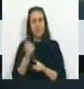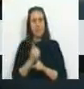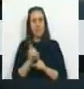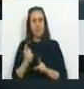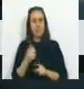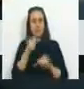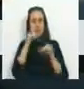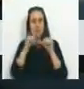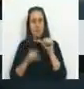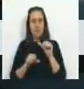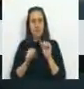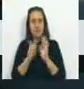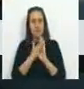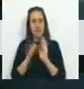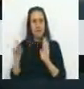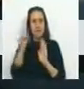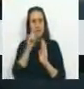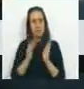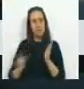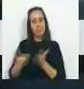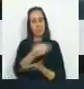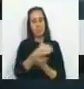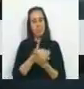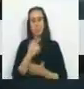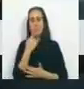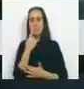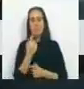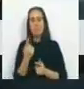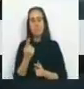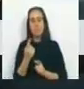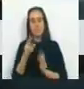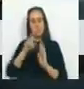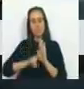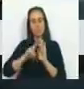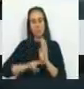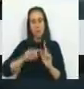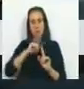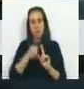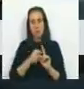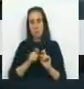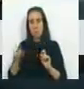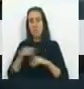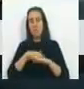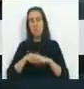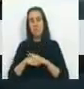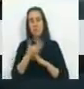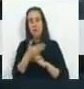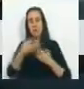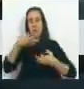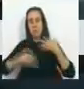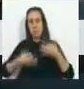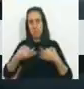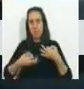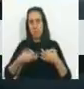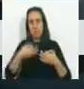eu falo-lhe concretamente dos relatórios anuais que foram feitos pelo Tribunal Judicial da Comarca de